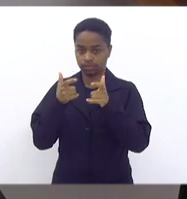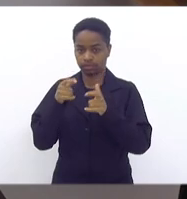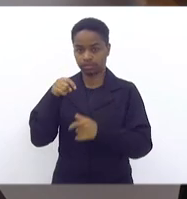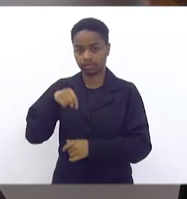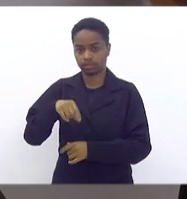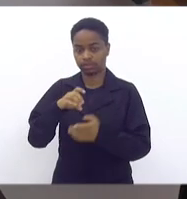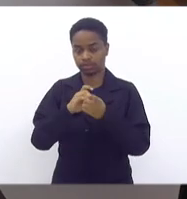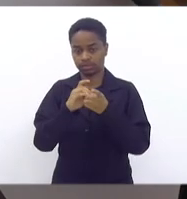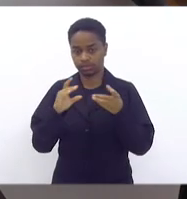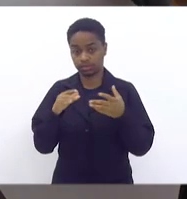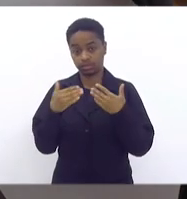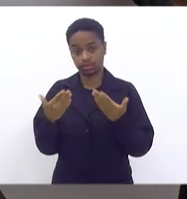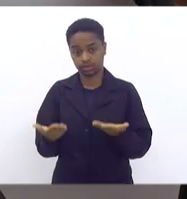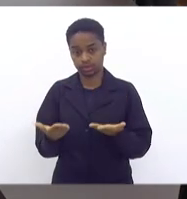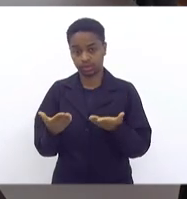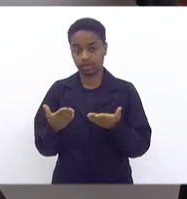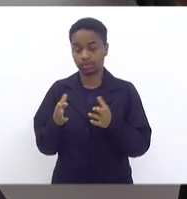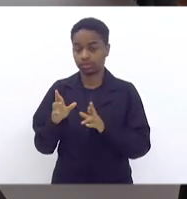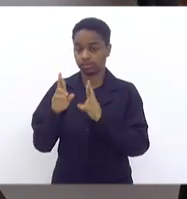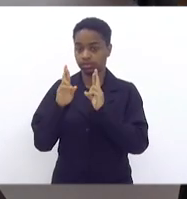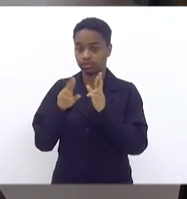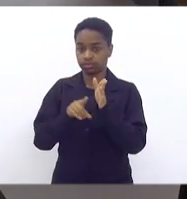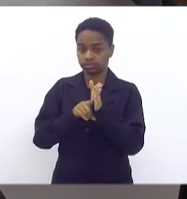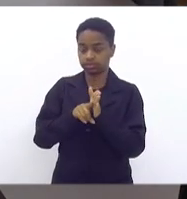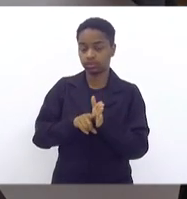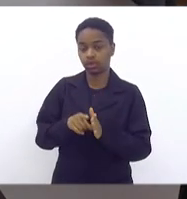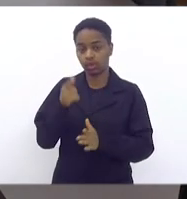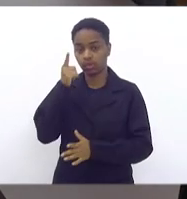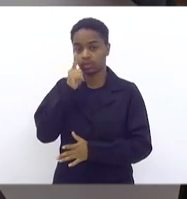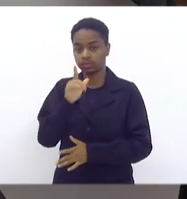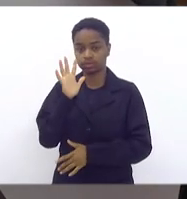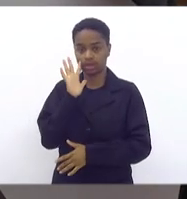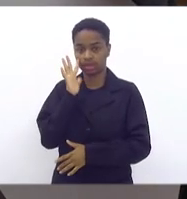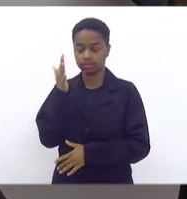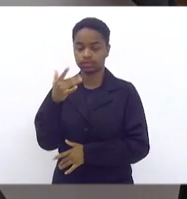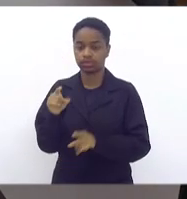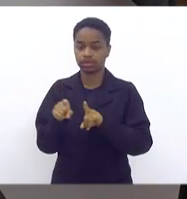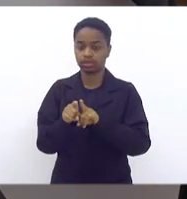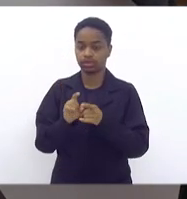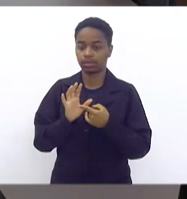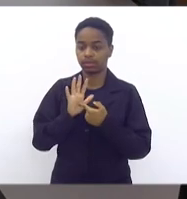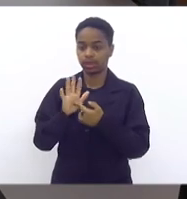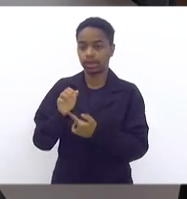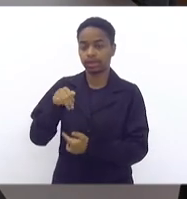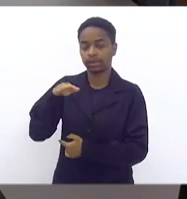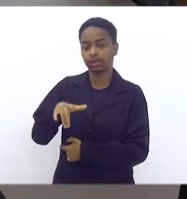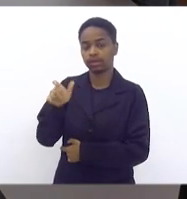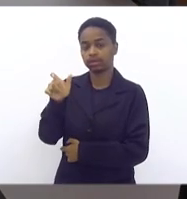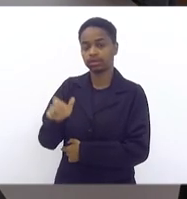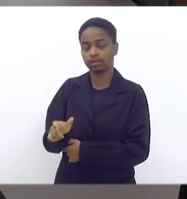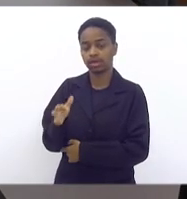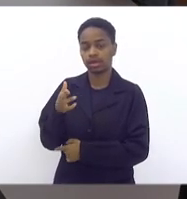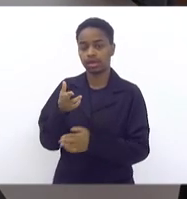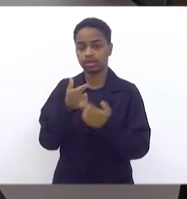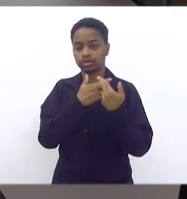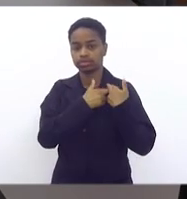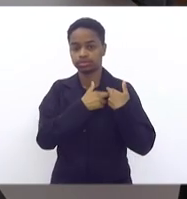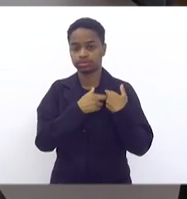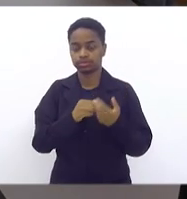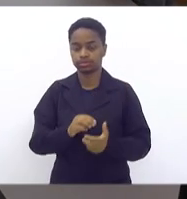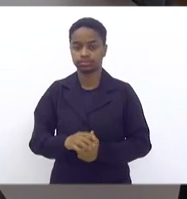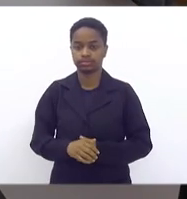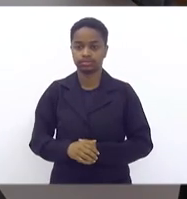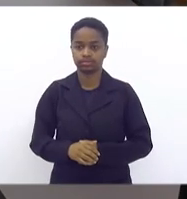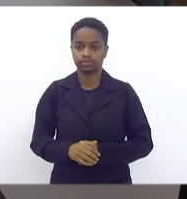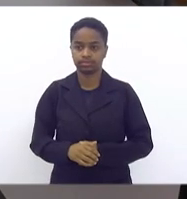democracia então que as investigações sejam conclusivas e Tragam aí a responsabilização dos autores bom